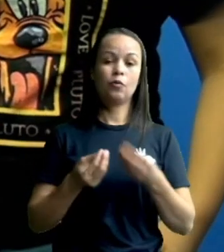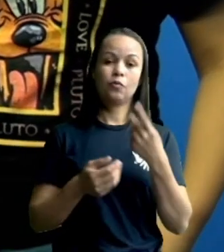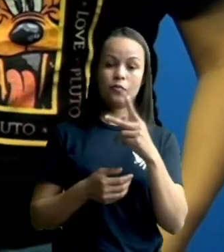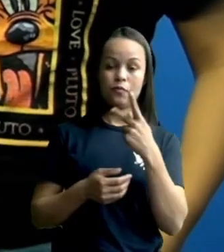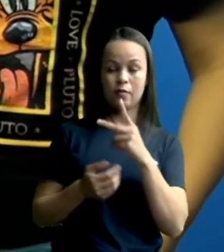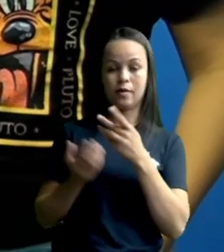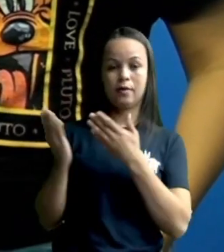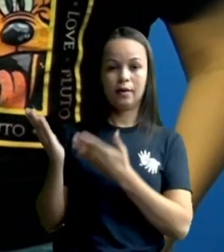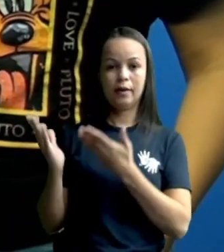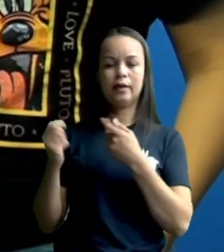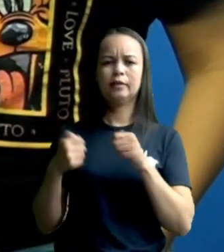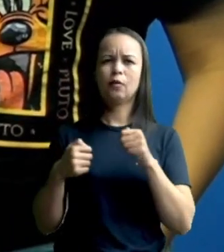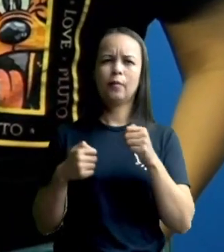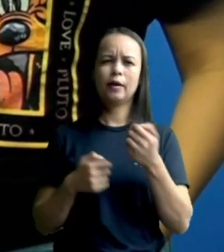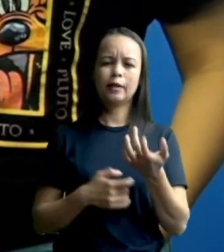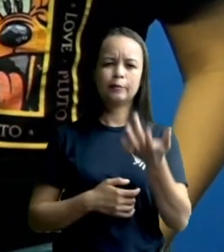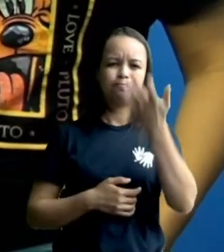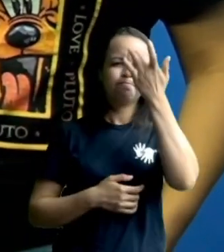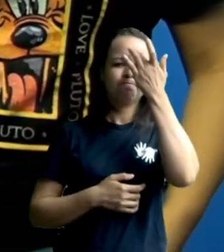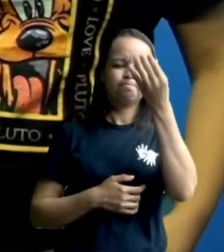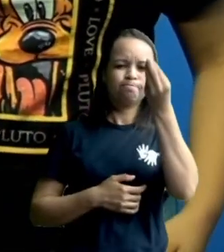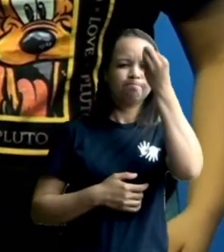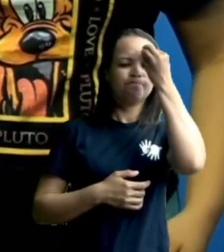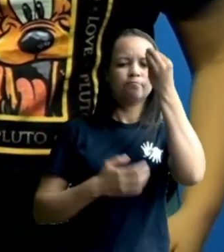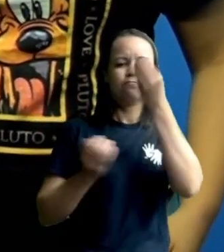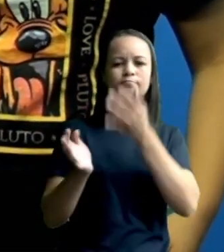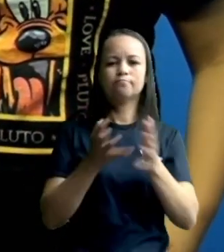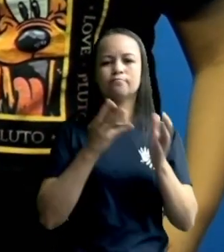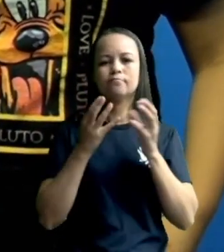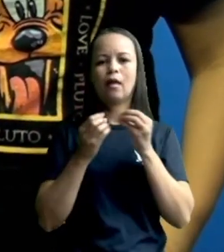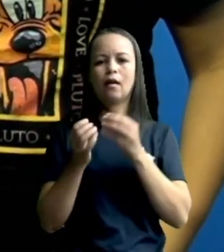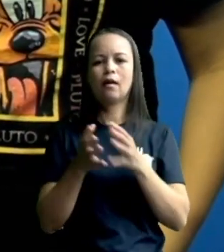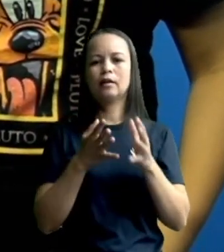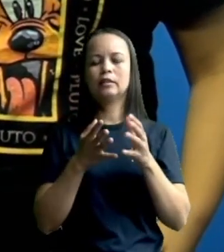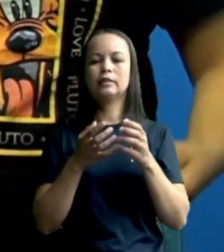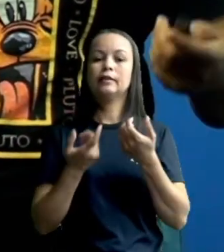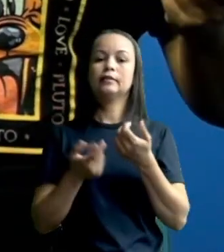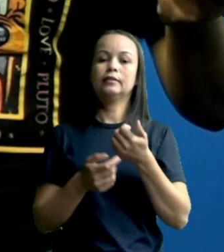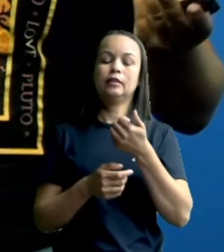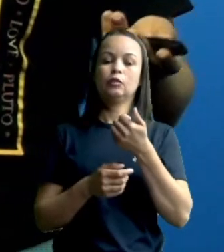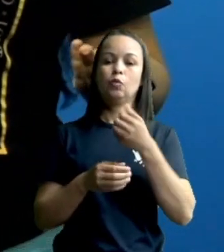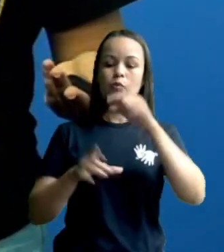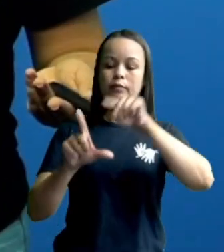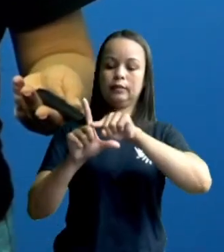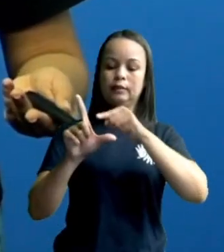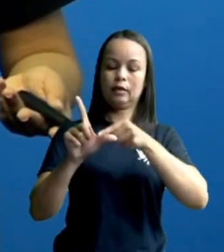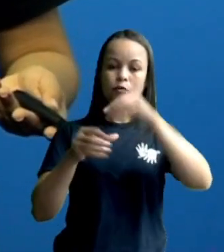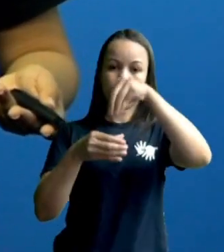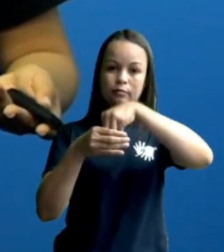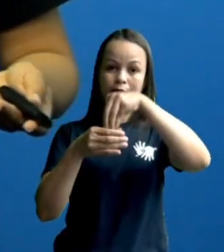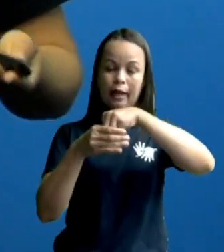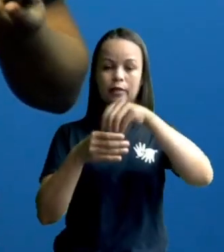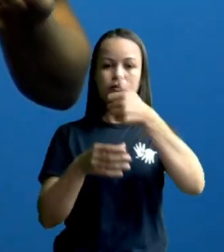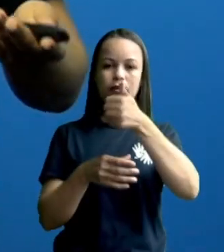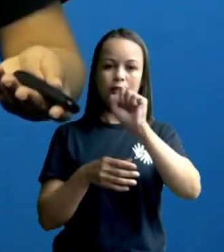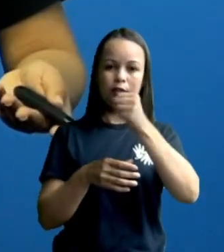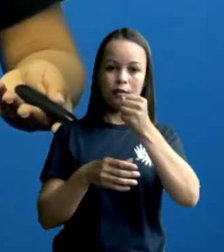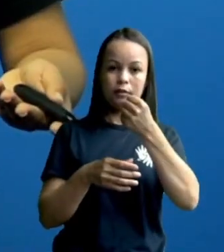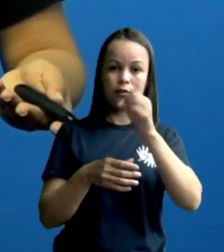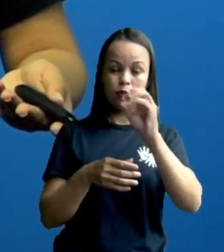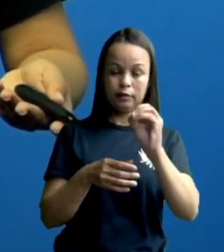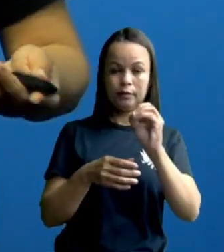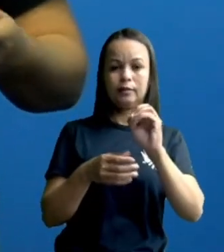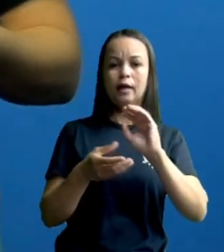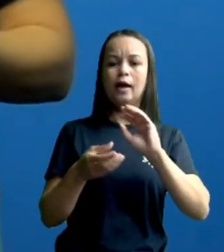a gente decorar um pouquinho o quê? A soma dos ângulos internos, que é 180, a classificação dos